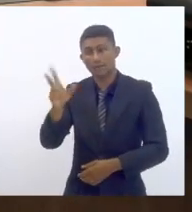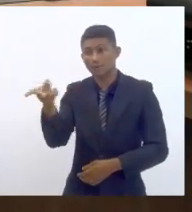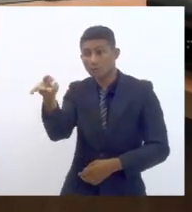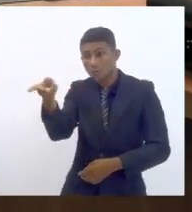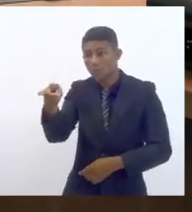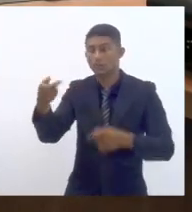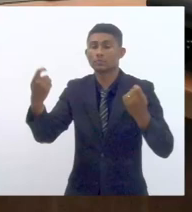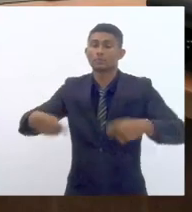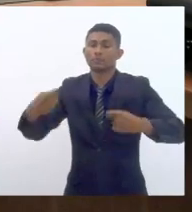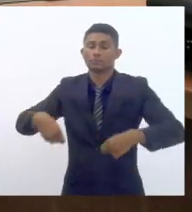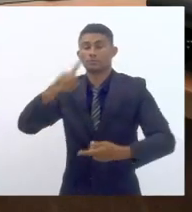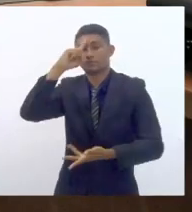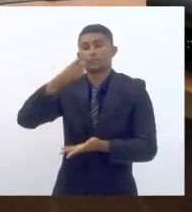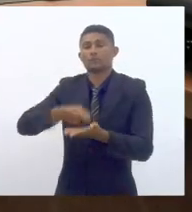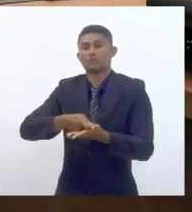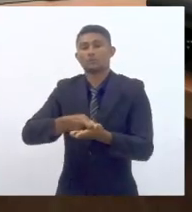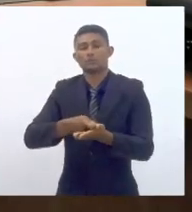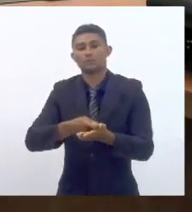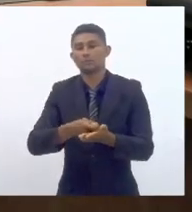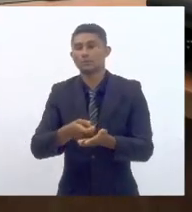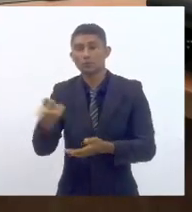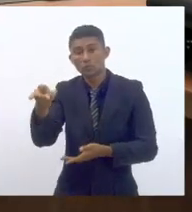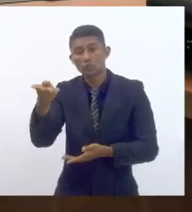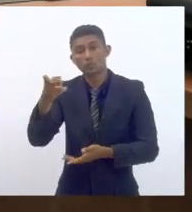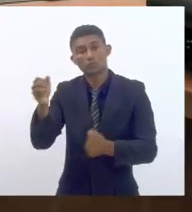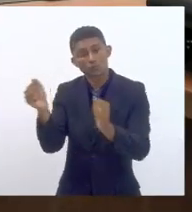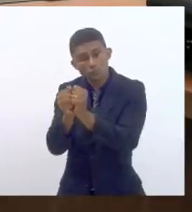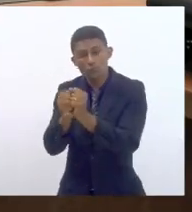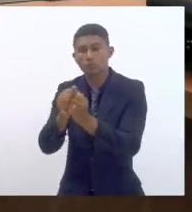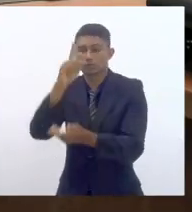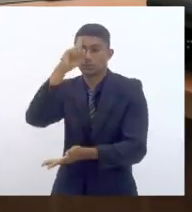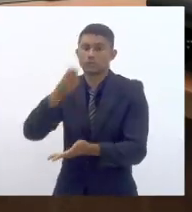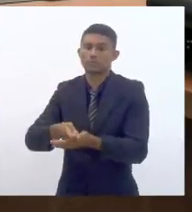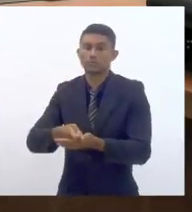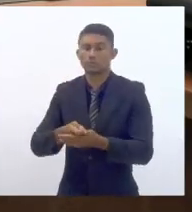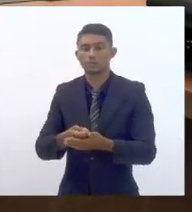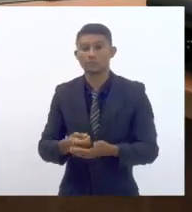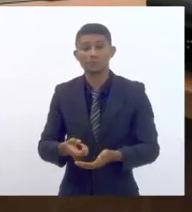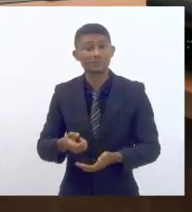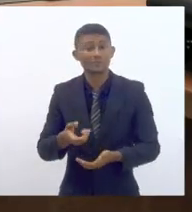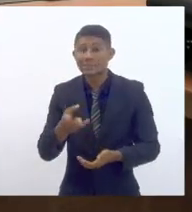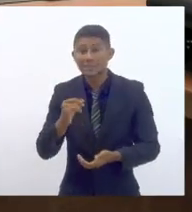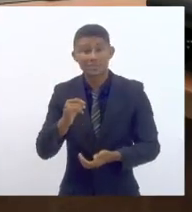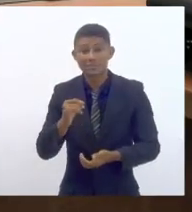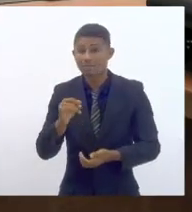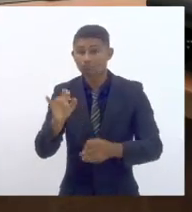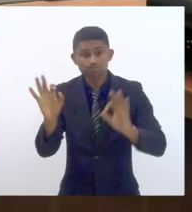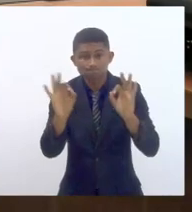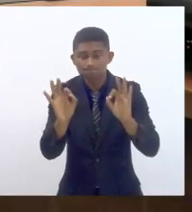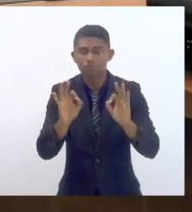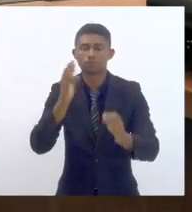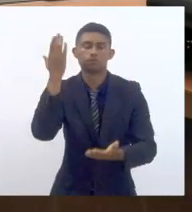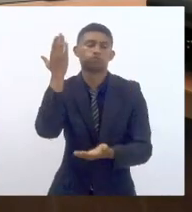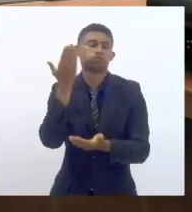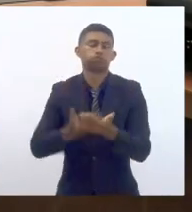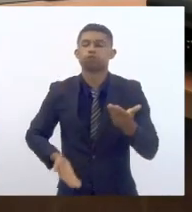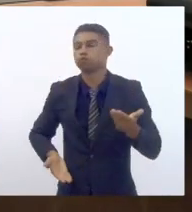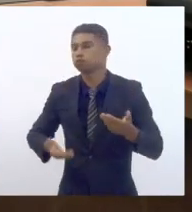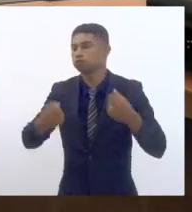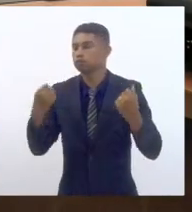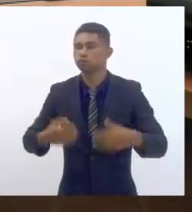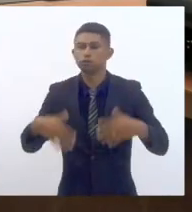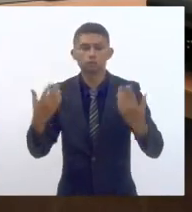a resolução em conjunto. Então vai ser uma perda muito grande,